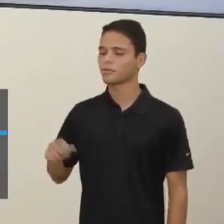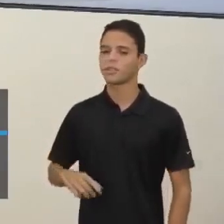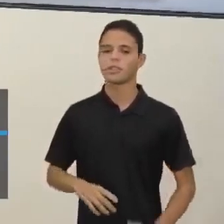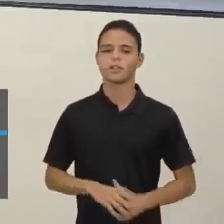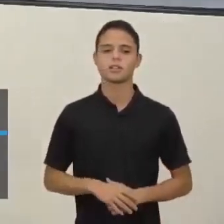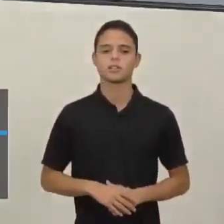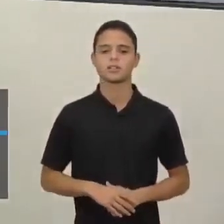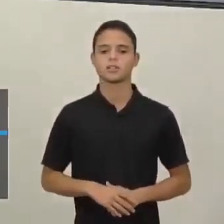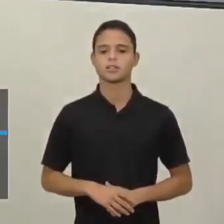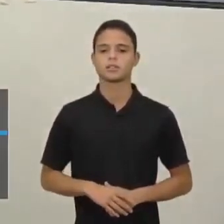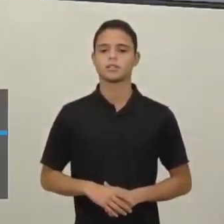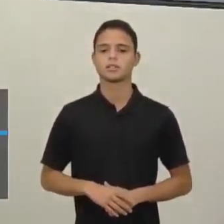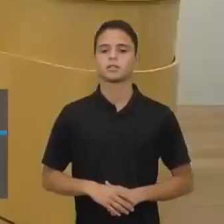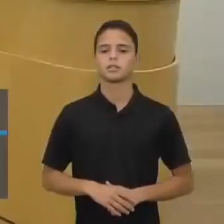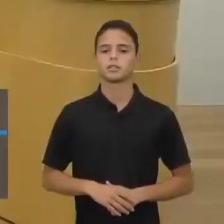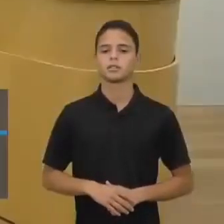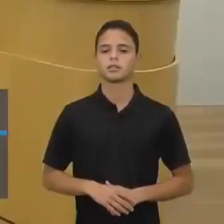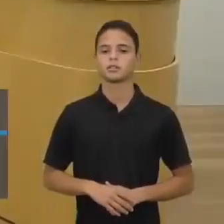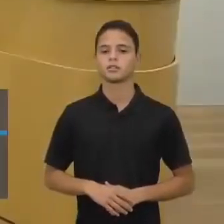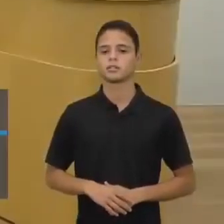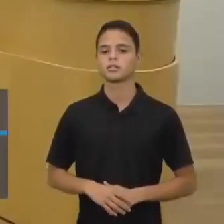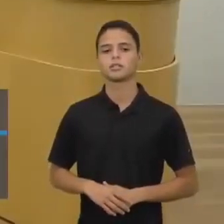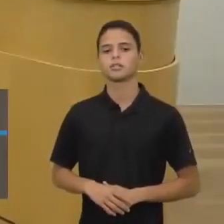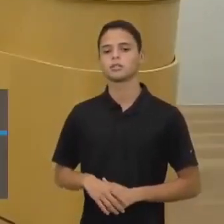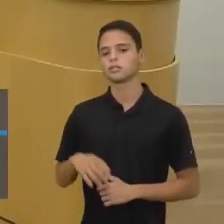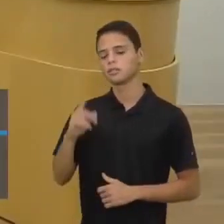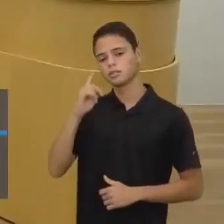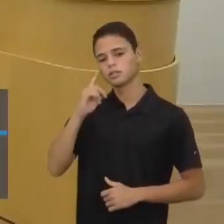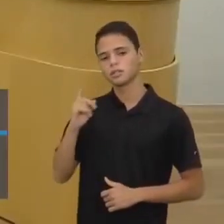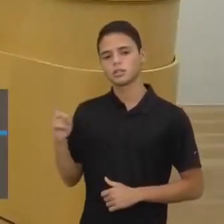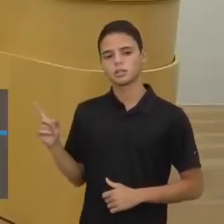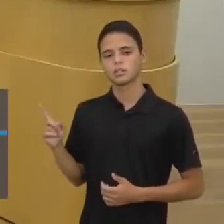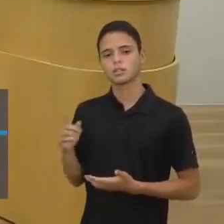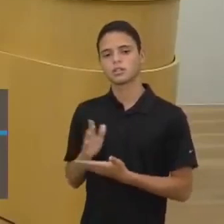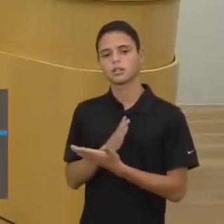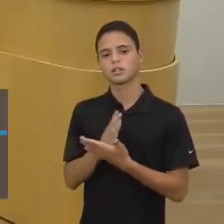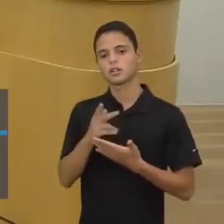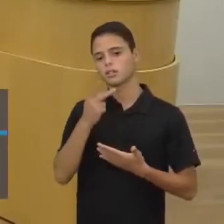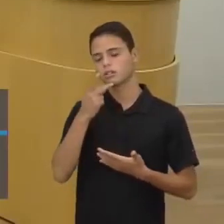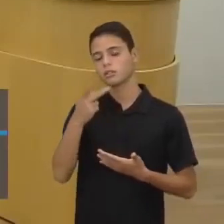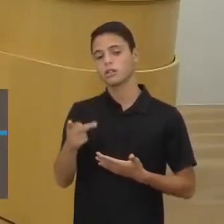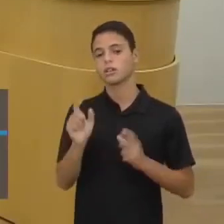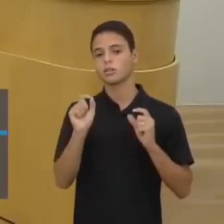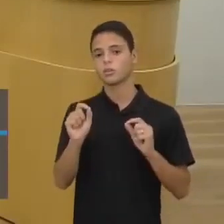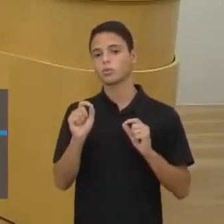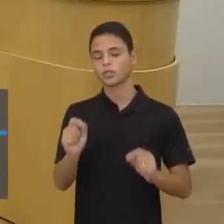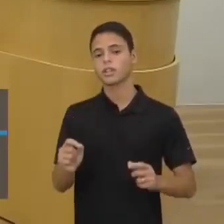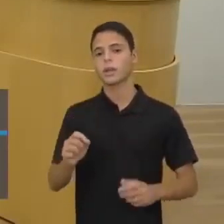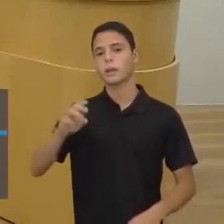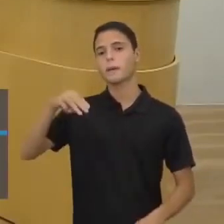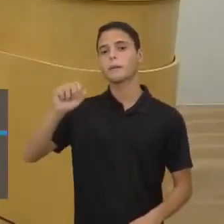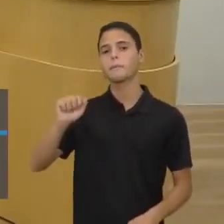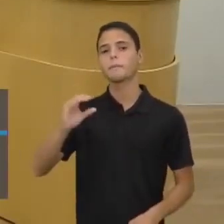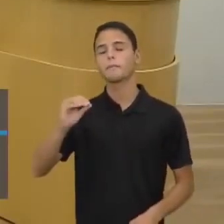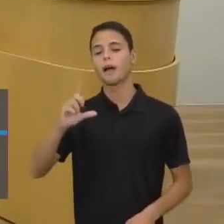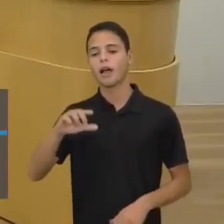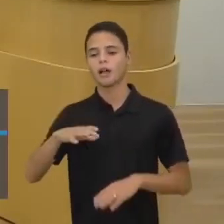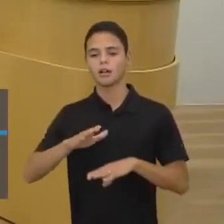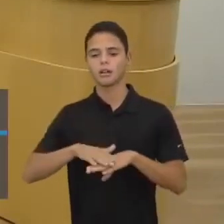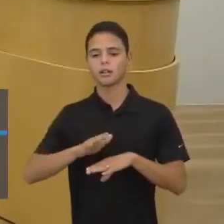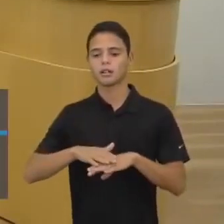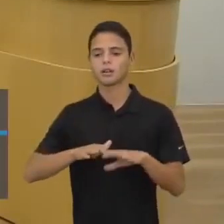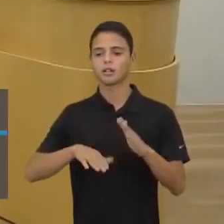como não poderia deixar de ser, se é o corpo, o braço, aqui, algumas pessoas chamam de mão, algumas pessoas chamam